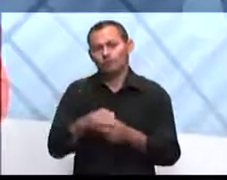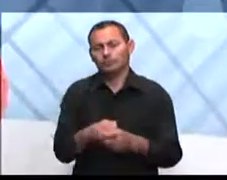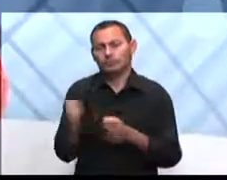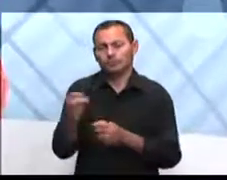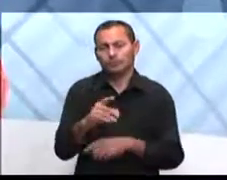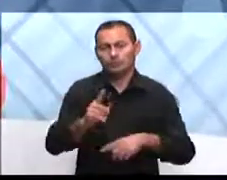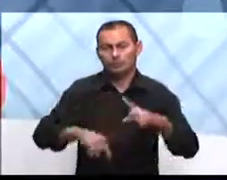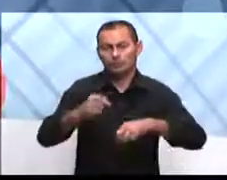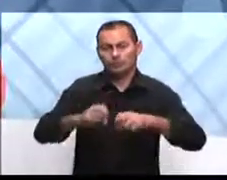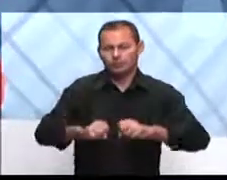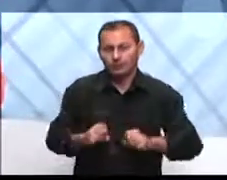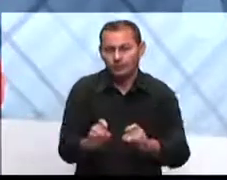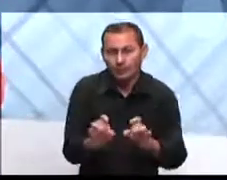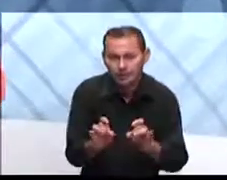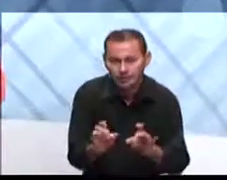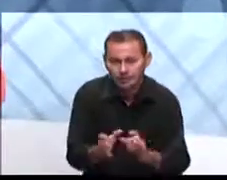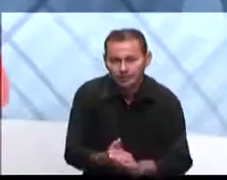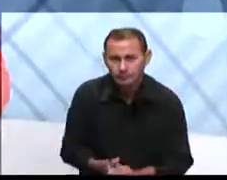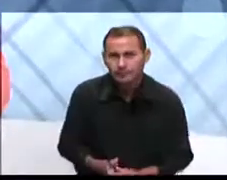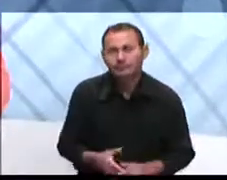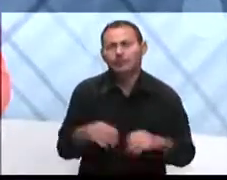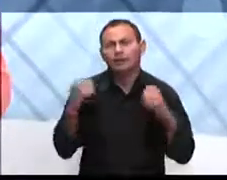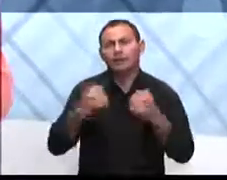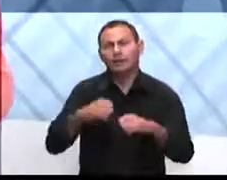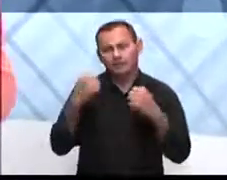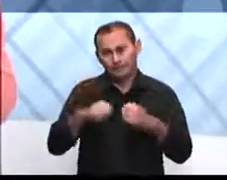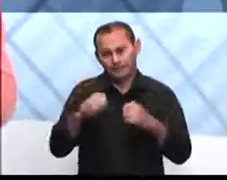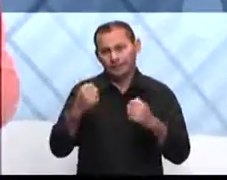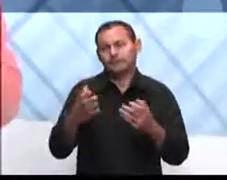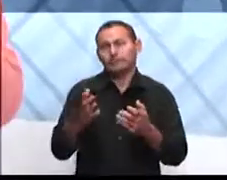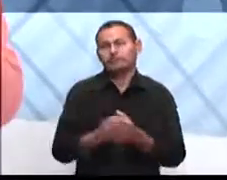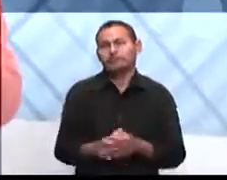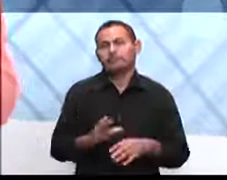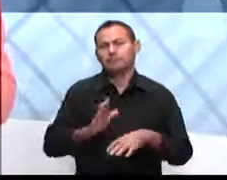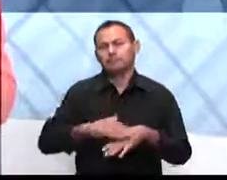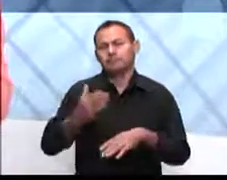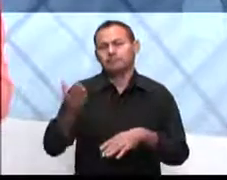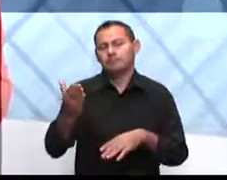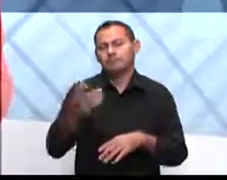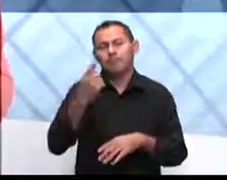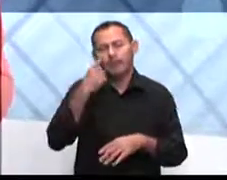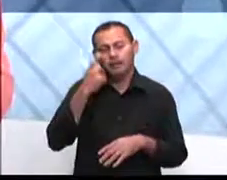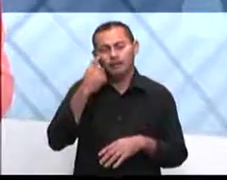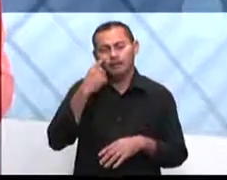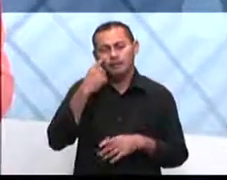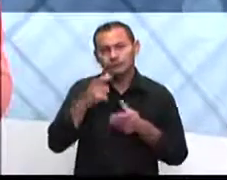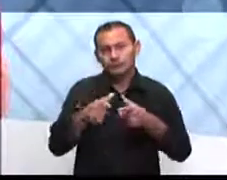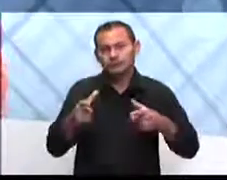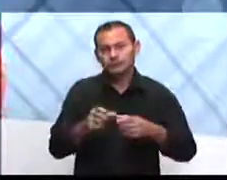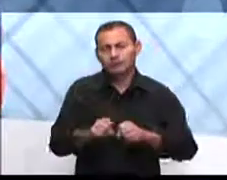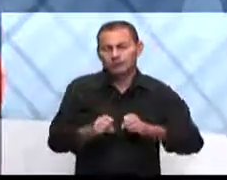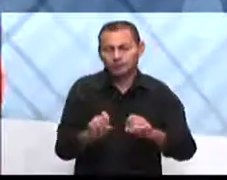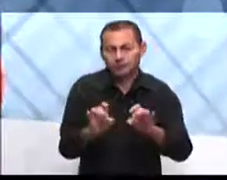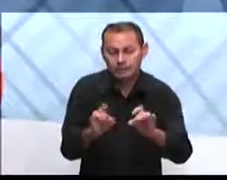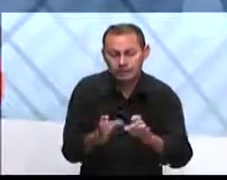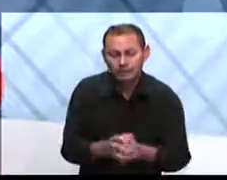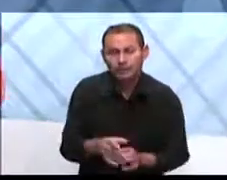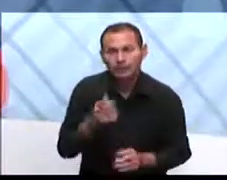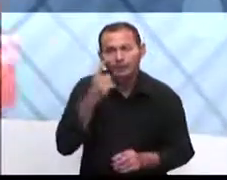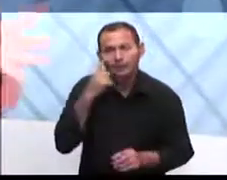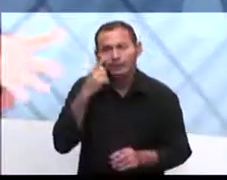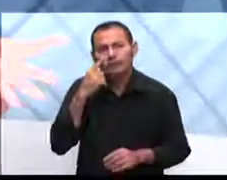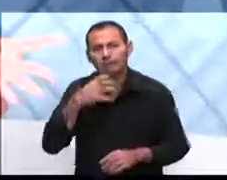novo produto no mercado, então ele precisa, além de verificar o tamanho desse mercado, ver